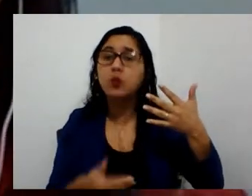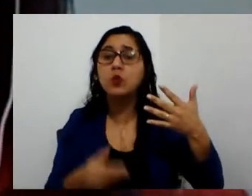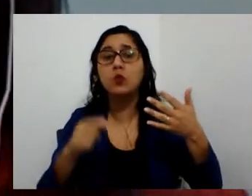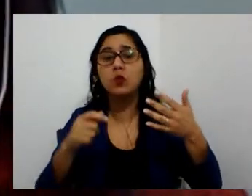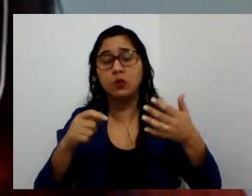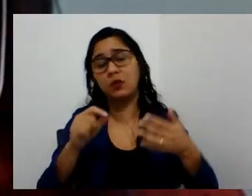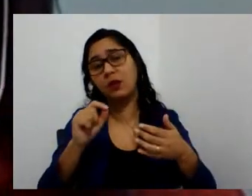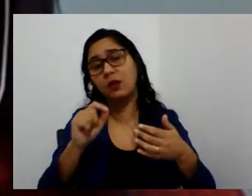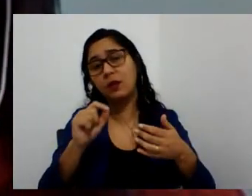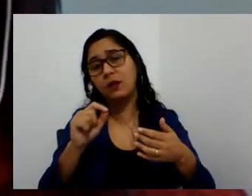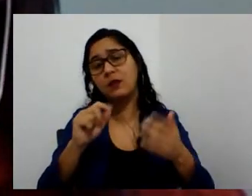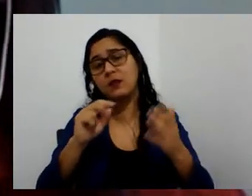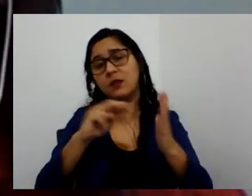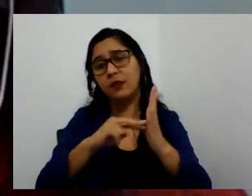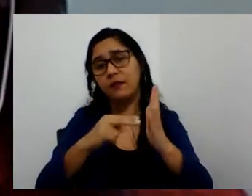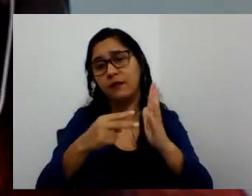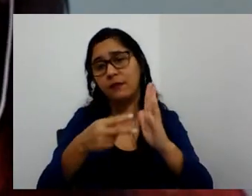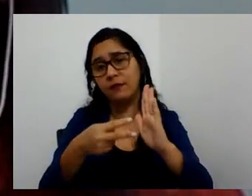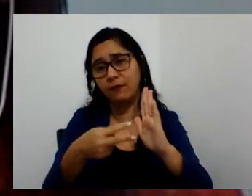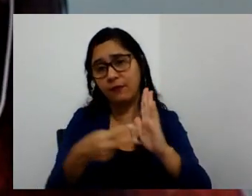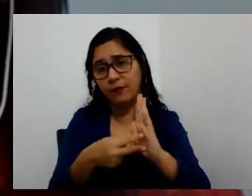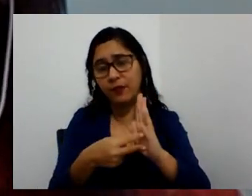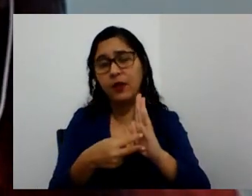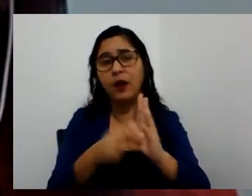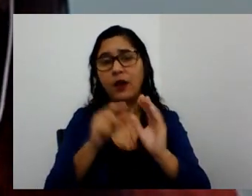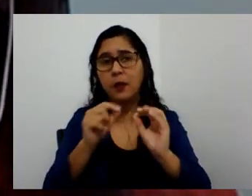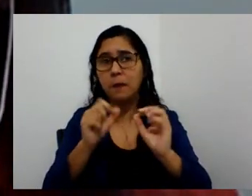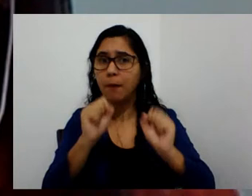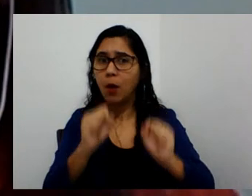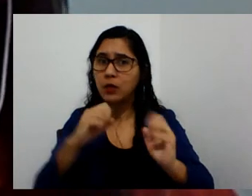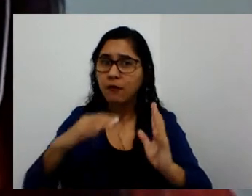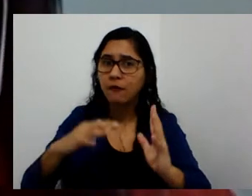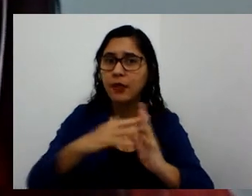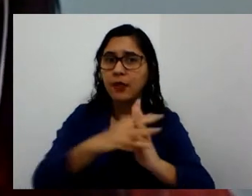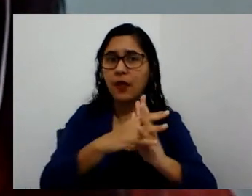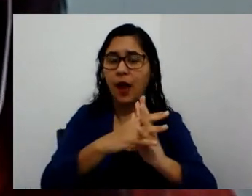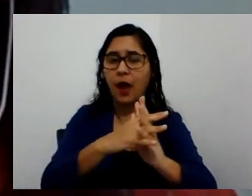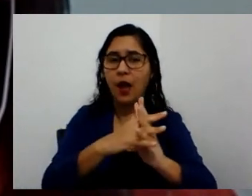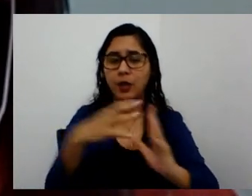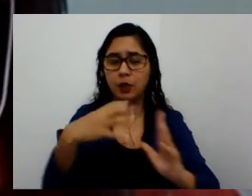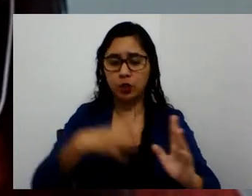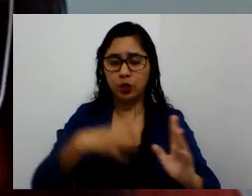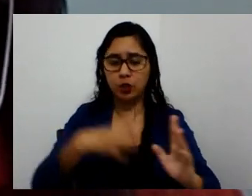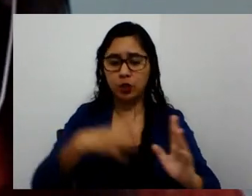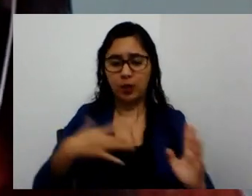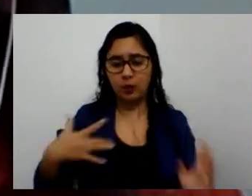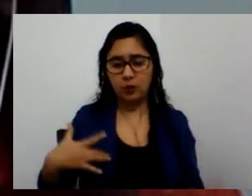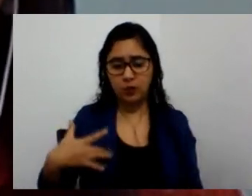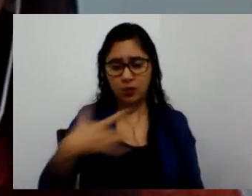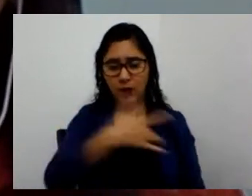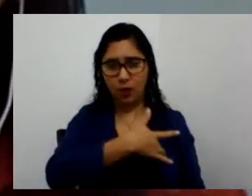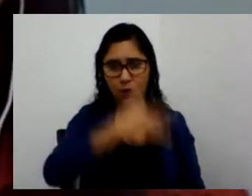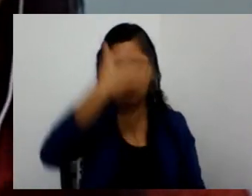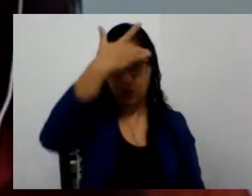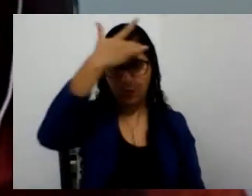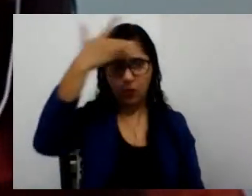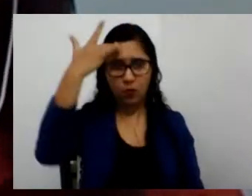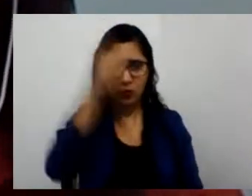comprometer o estado de saúde físico-mental de um outro, isso, na minha